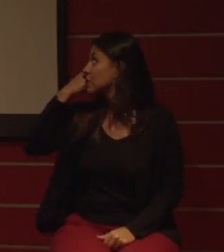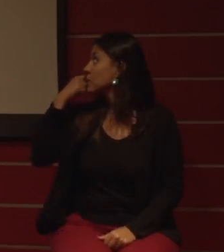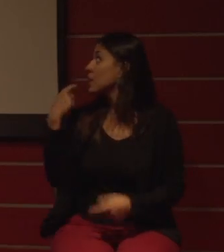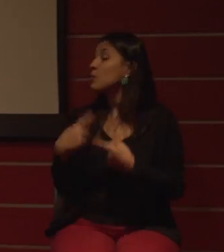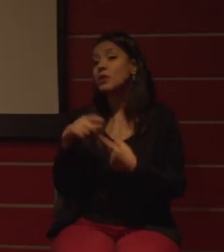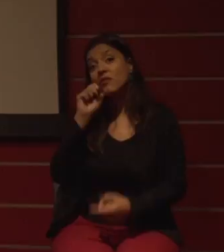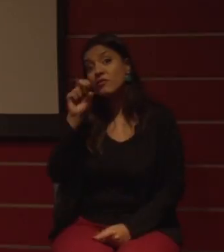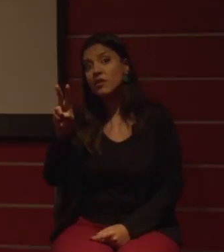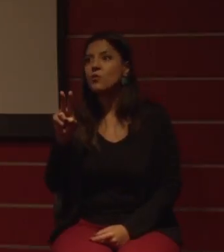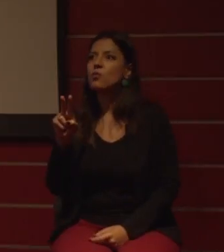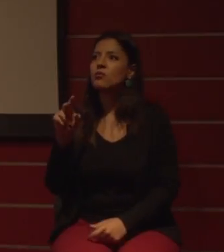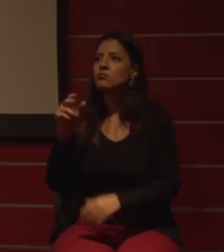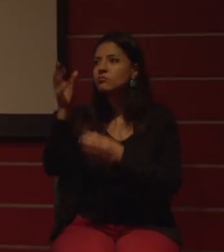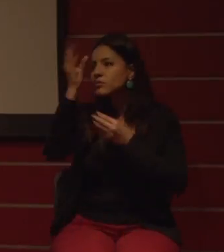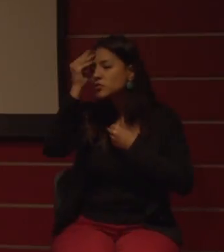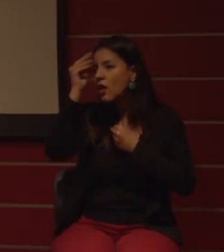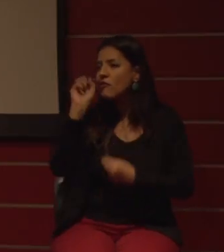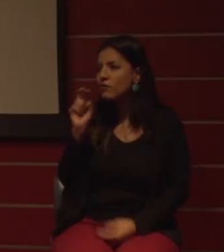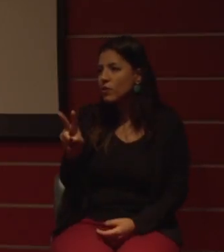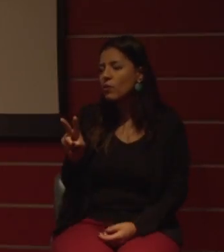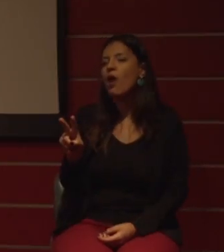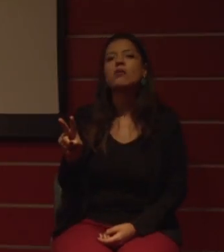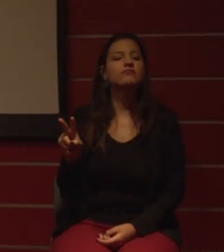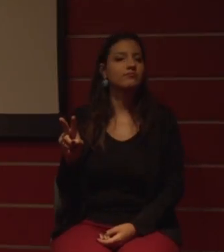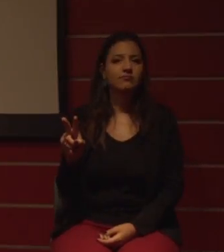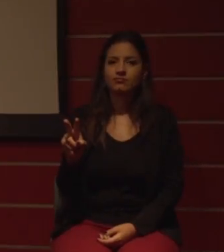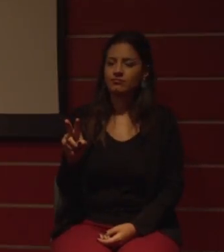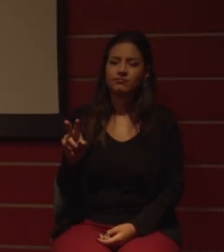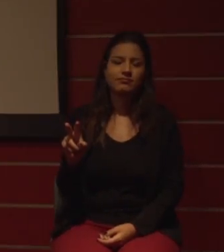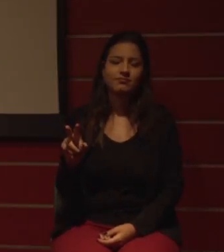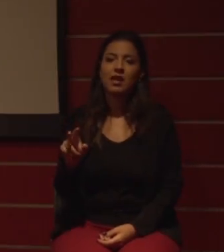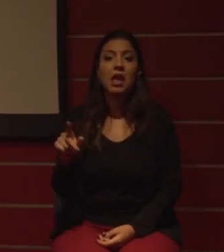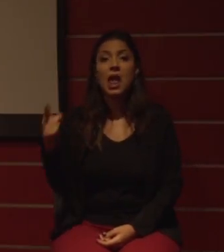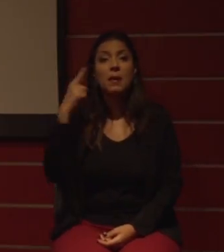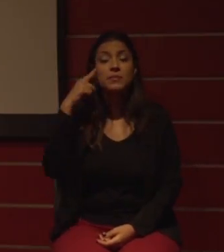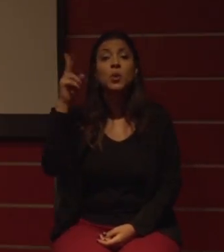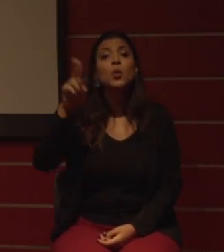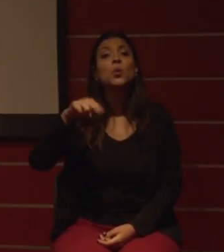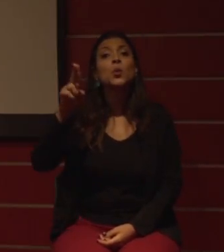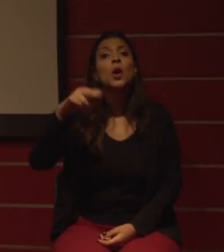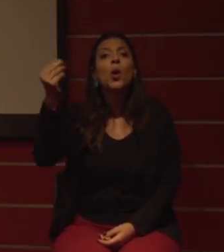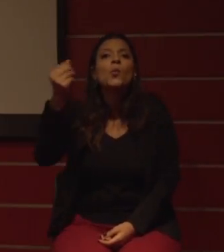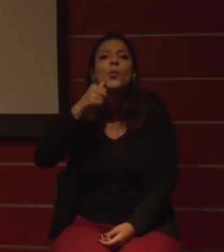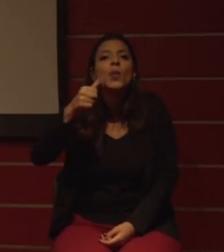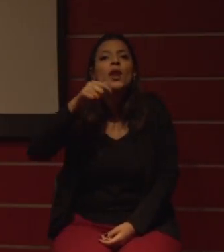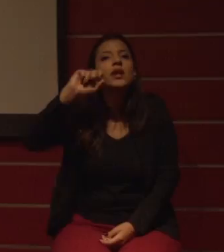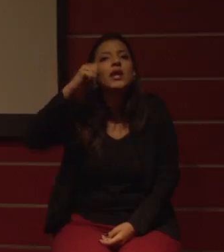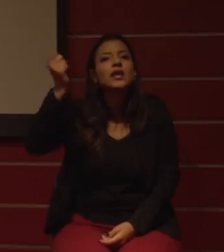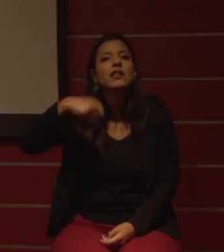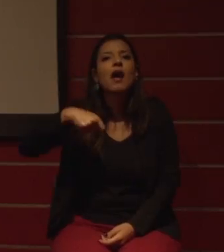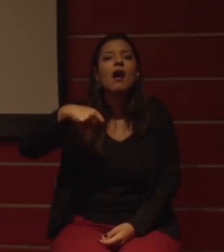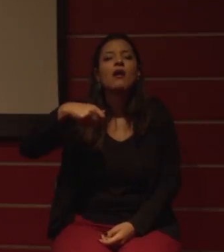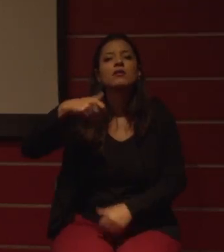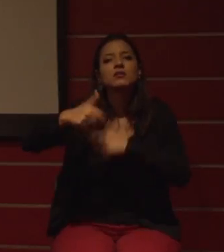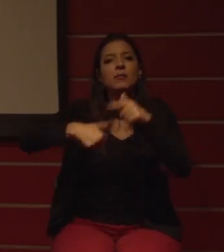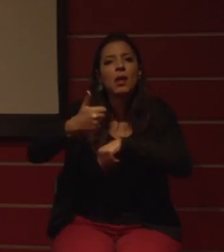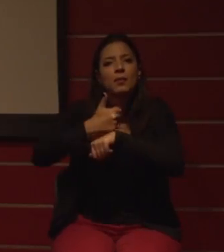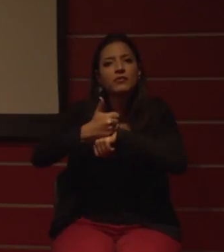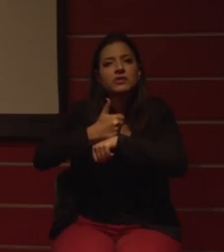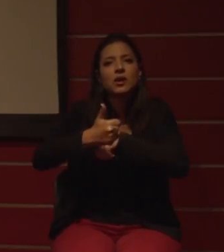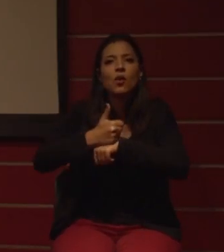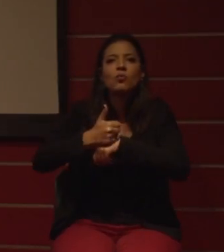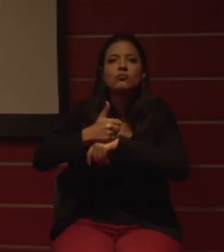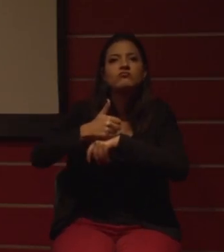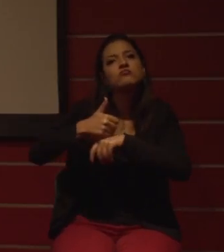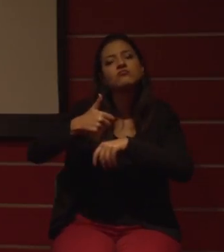Trek para eh ou seja ela falou que ela não pensava que que ela poderia uma mulher negra poderia ser astronauta E aí foi inspirada pela